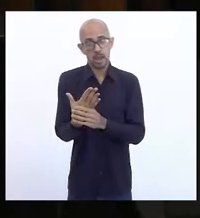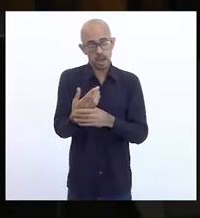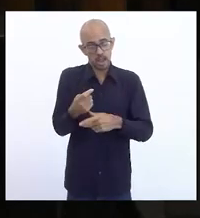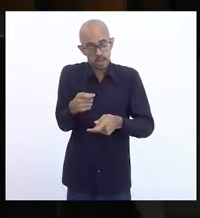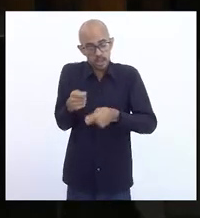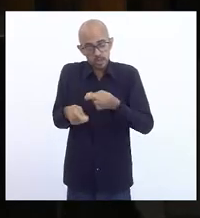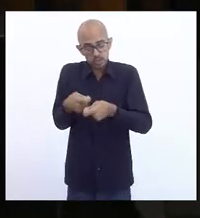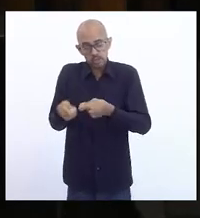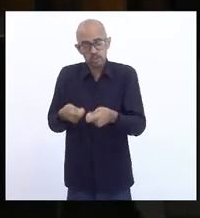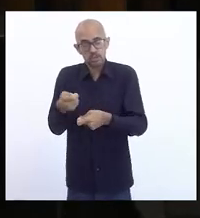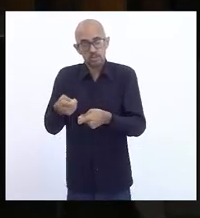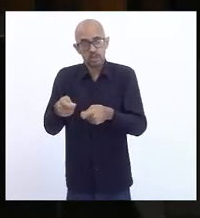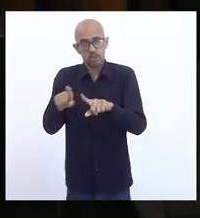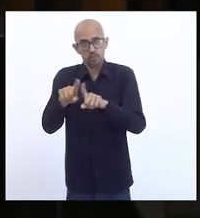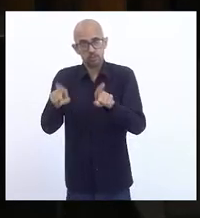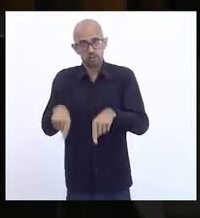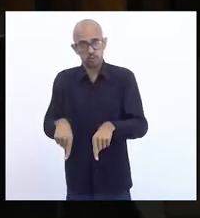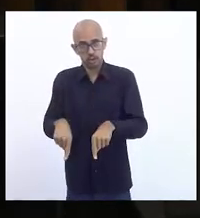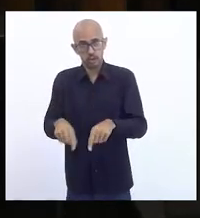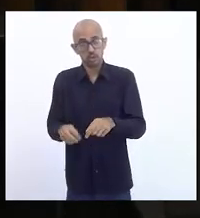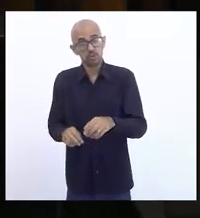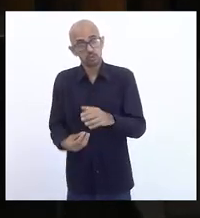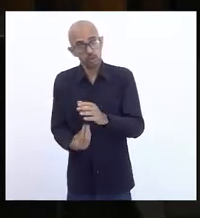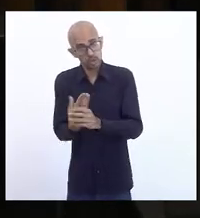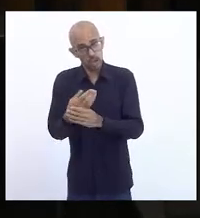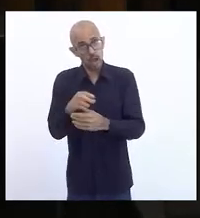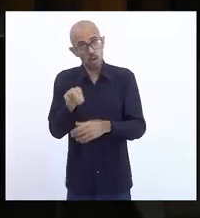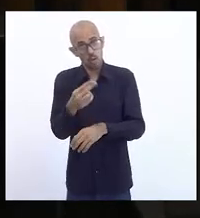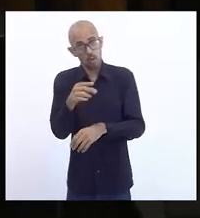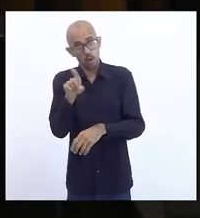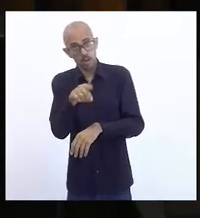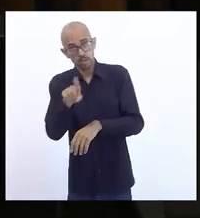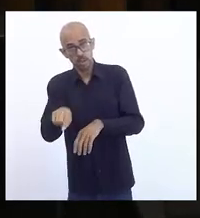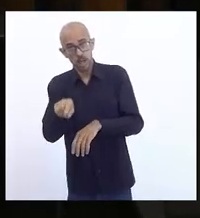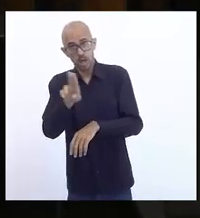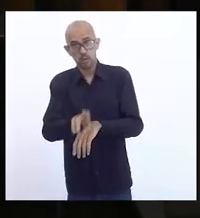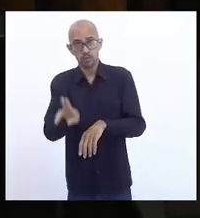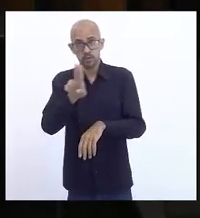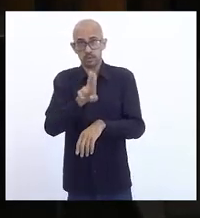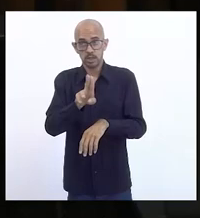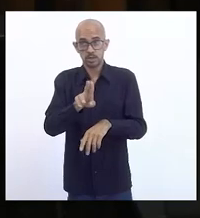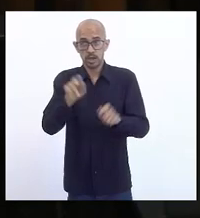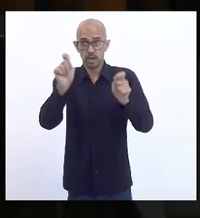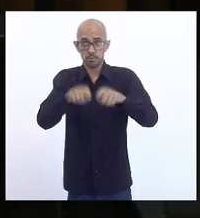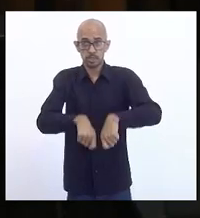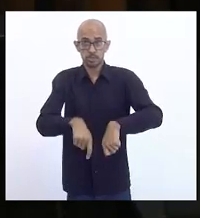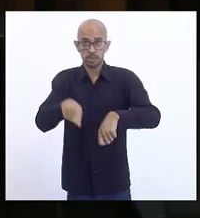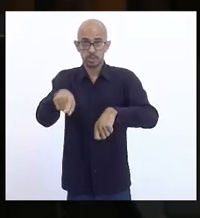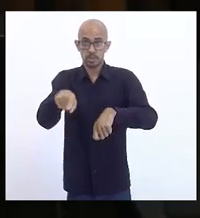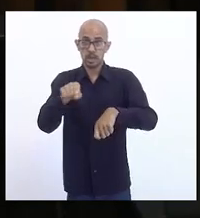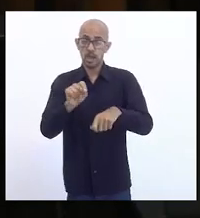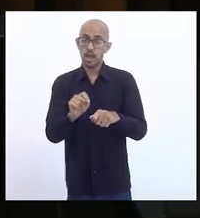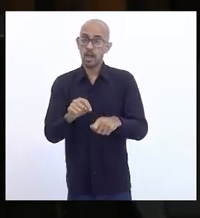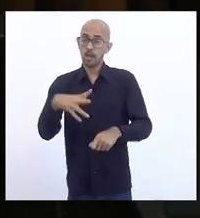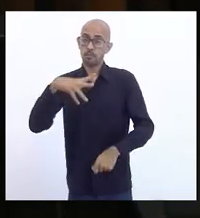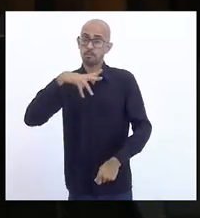administrar pessoal, de criar ou extinguir universidades, a competência de